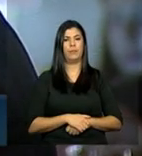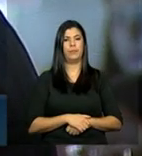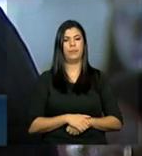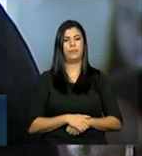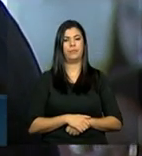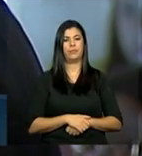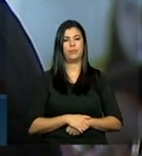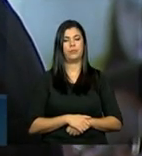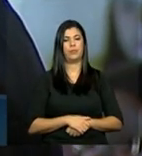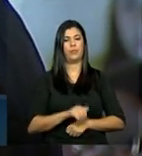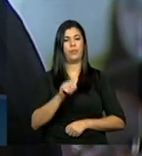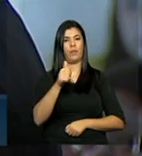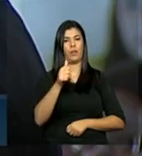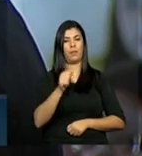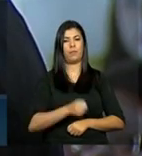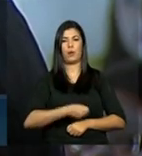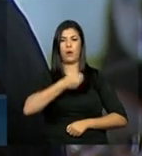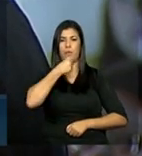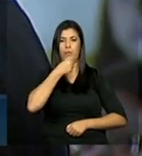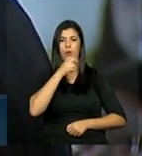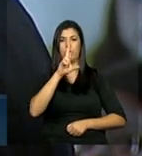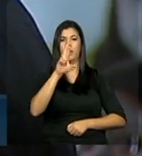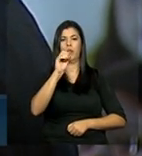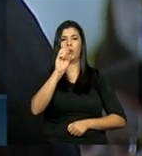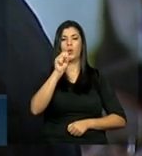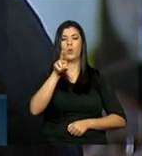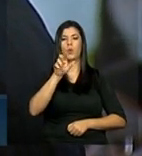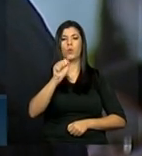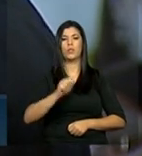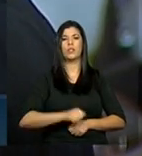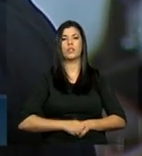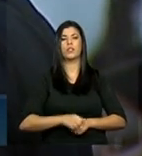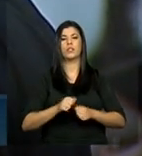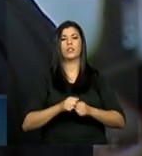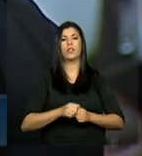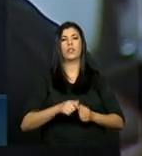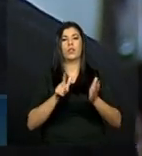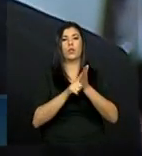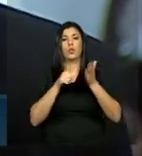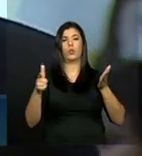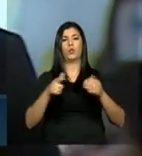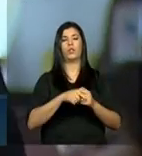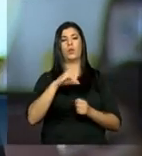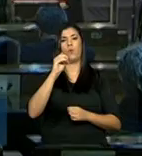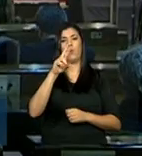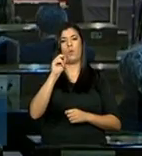A primeira repórter é Rosana Récio, do Correio Brasiliense.